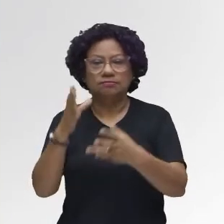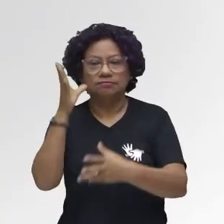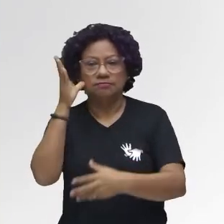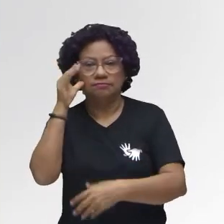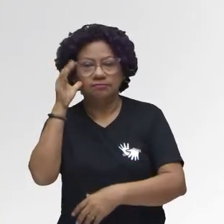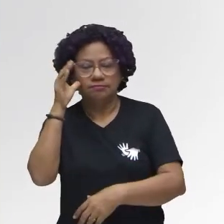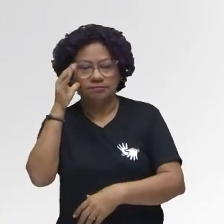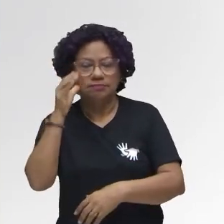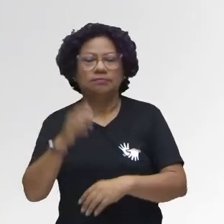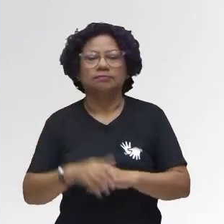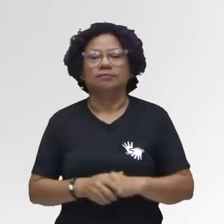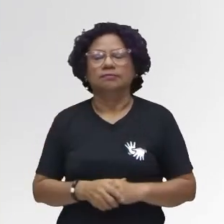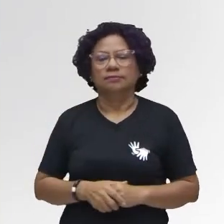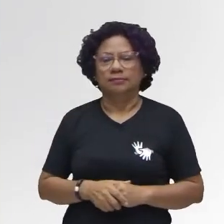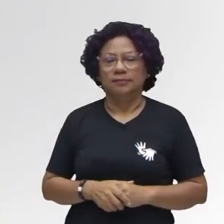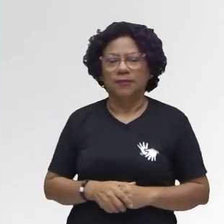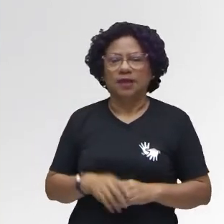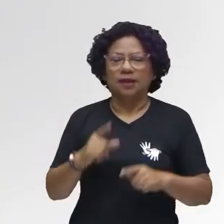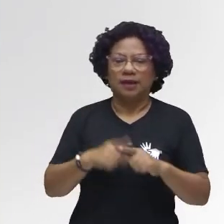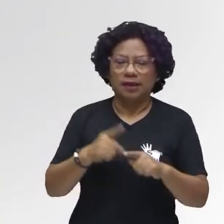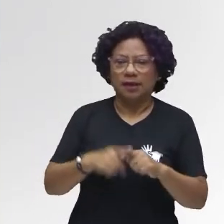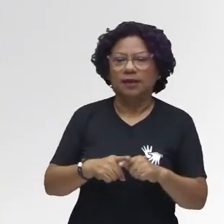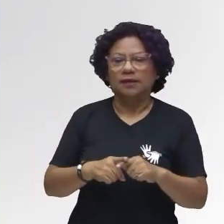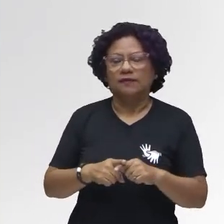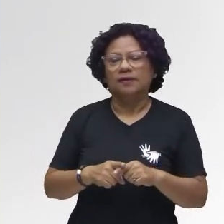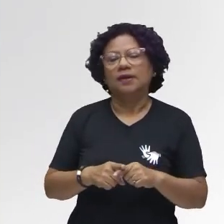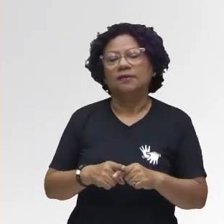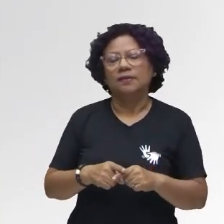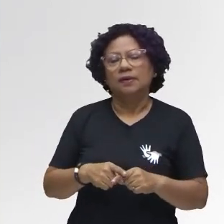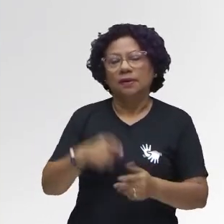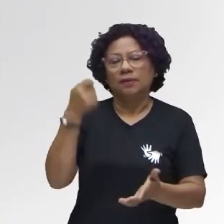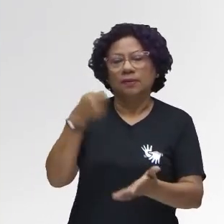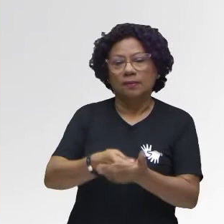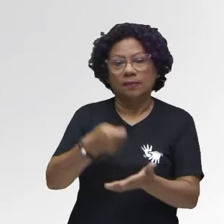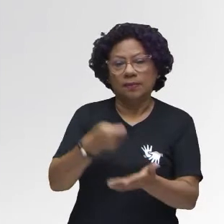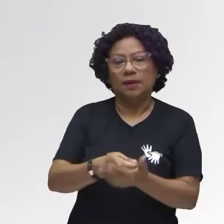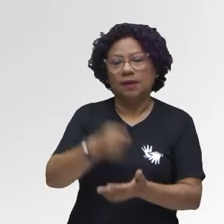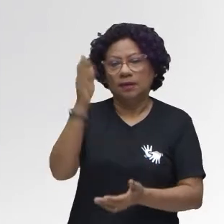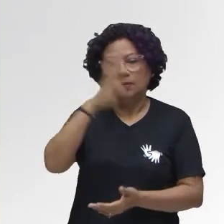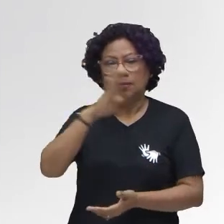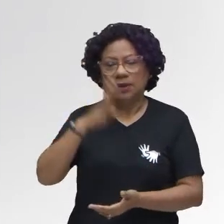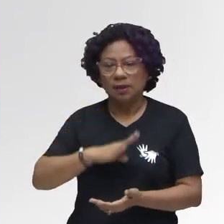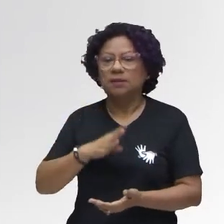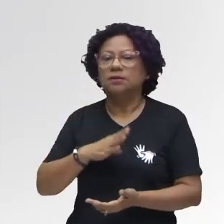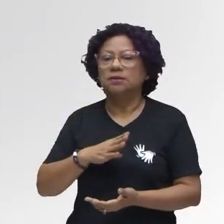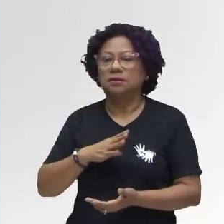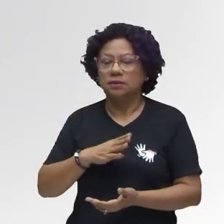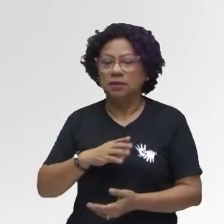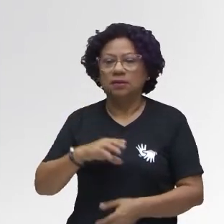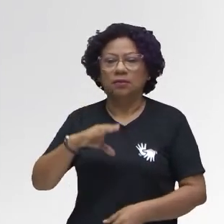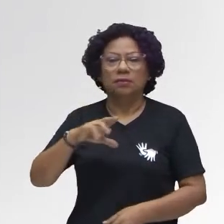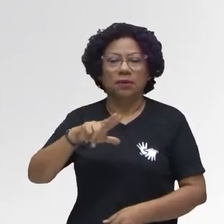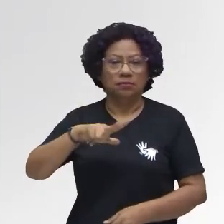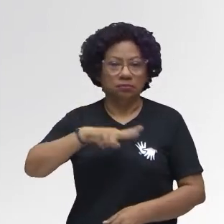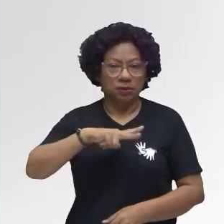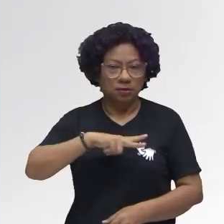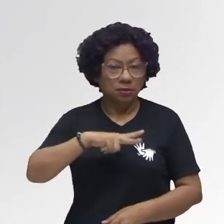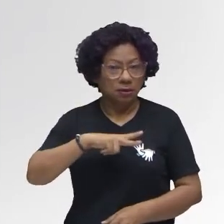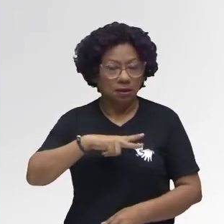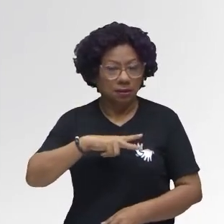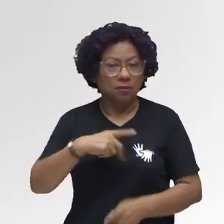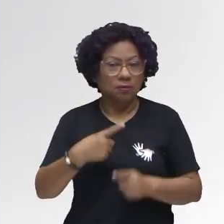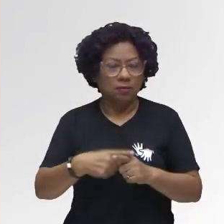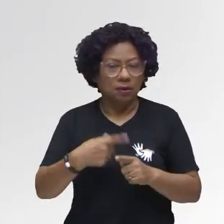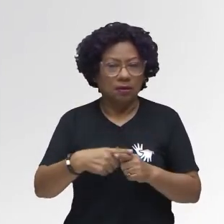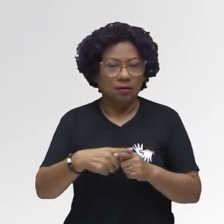trazer intensificação de cobrança de impostos e a fiscalização, ou seja, a presença portuguesa dentro do nosso território se torna